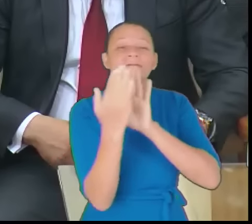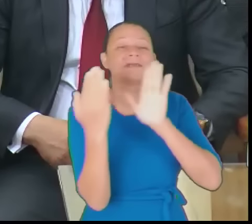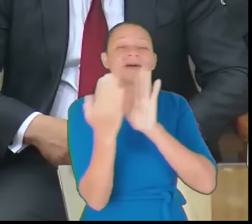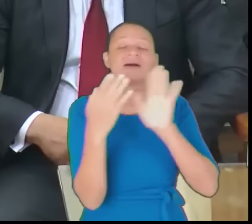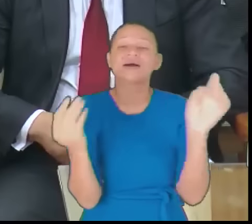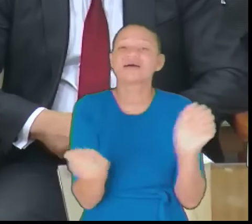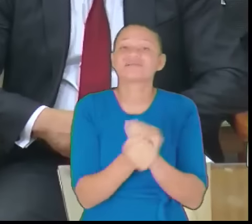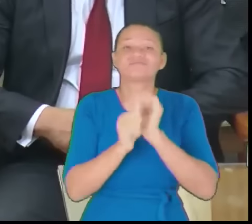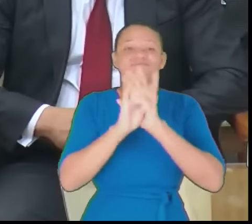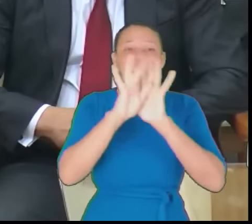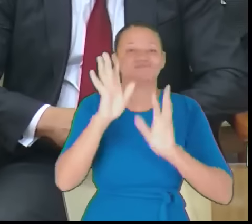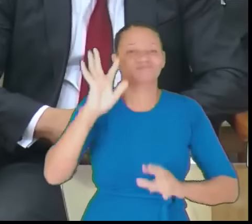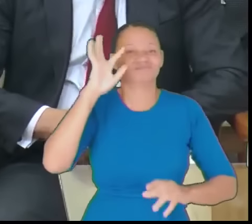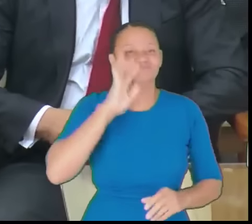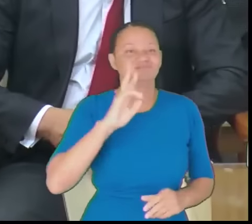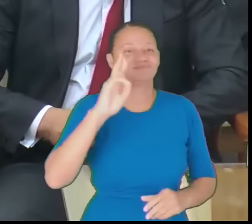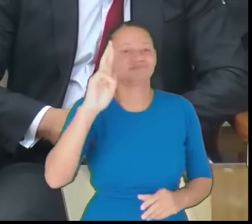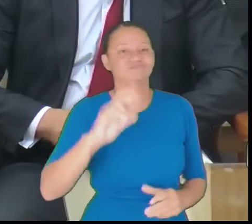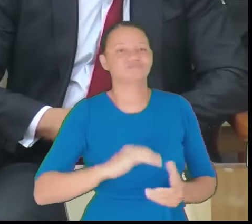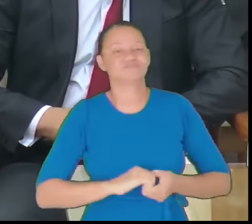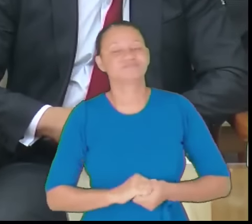Senhor.